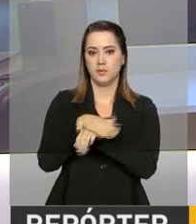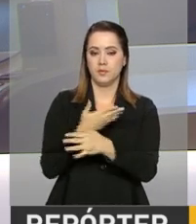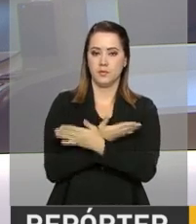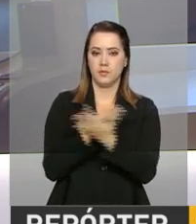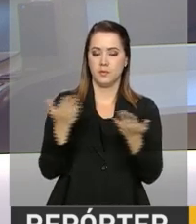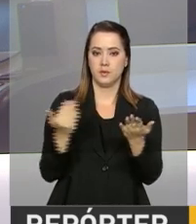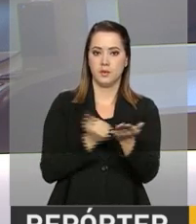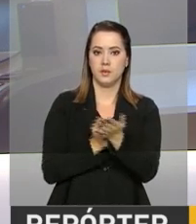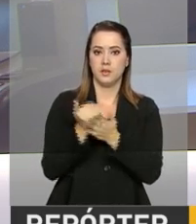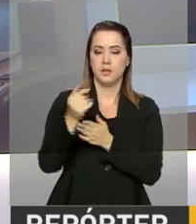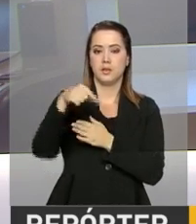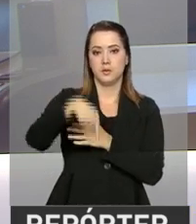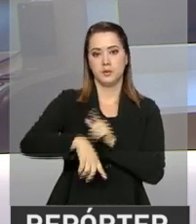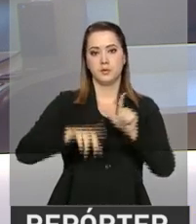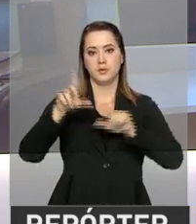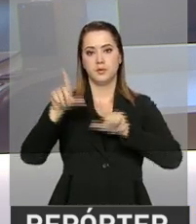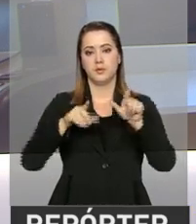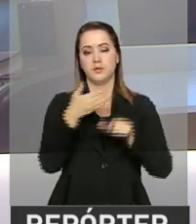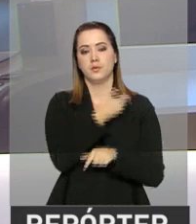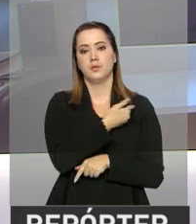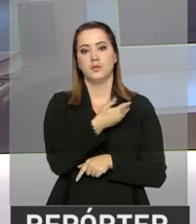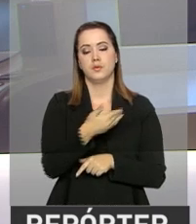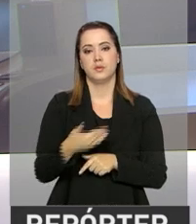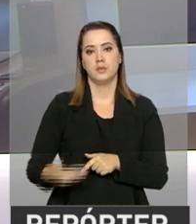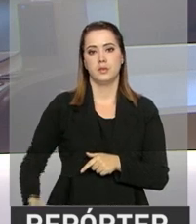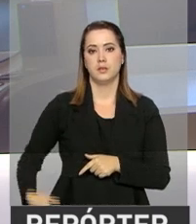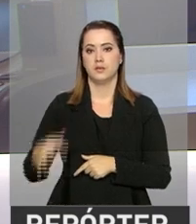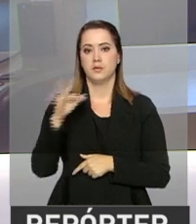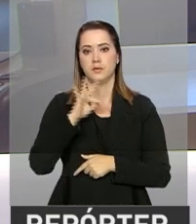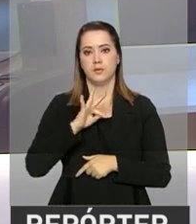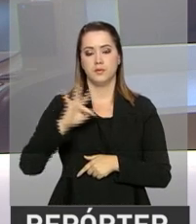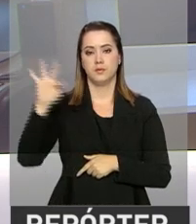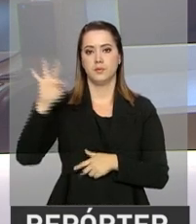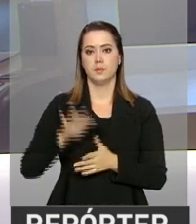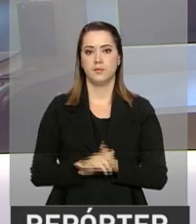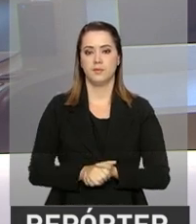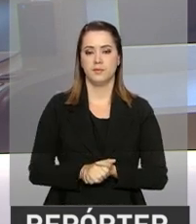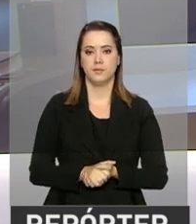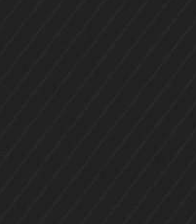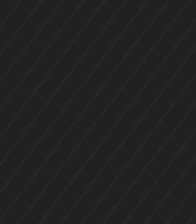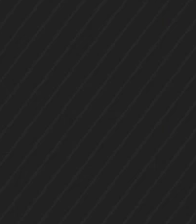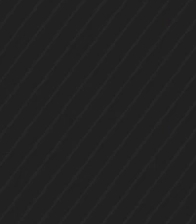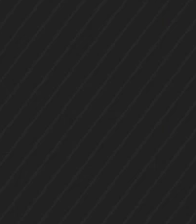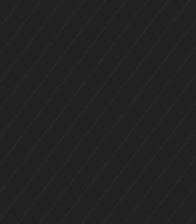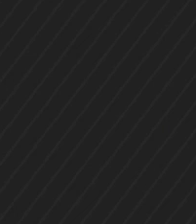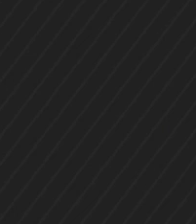Uma boa noite para você até aqui e continue com a gente na NBR, a TV do Governo Federal.